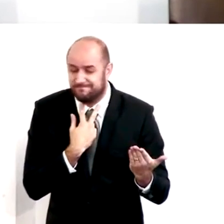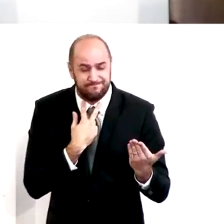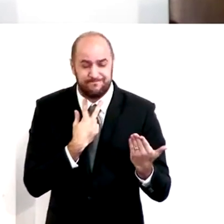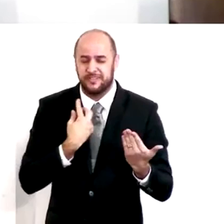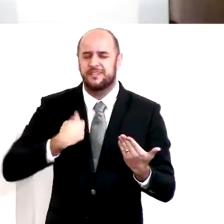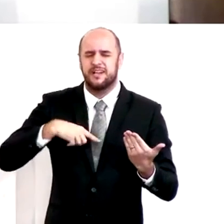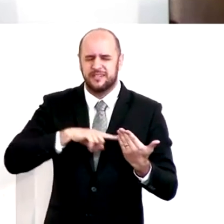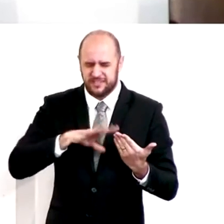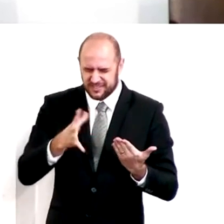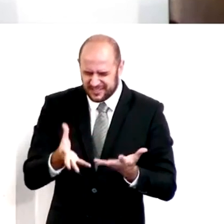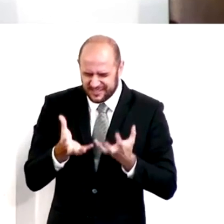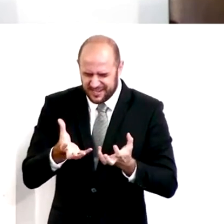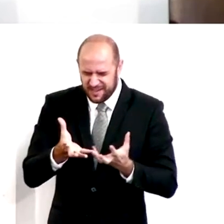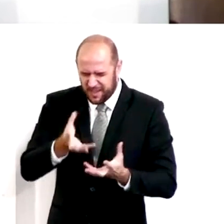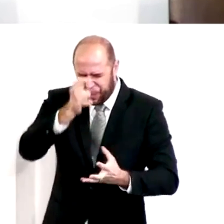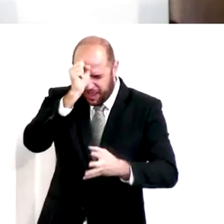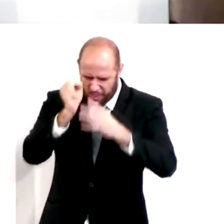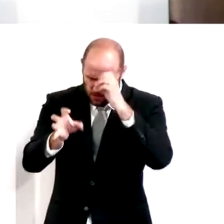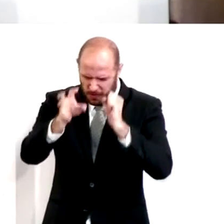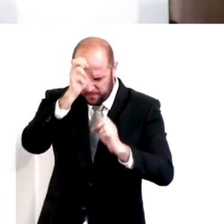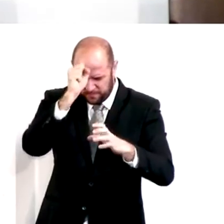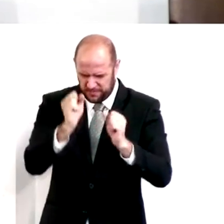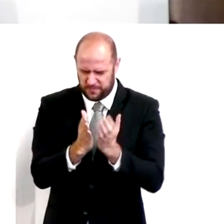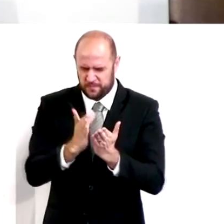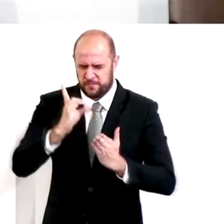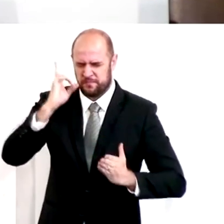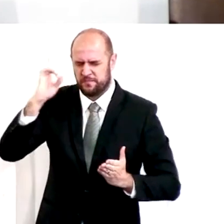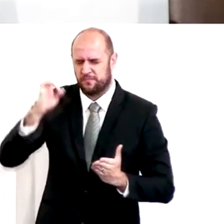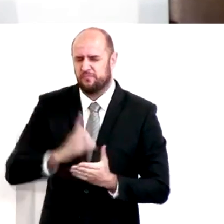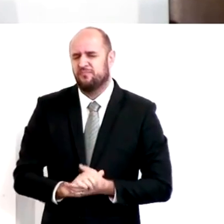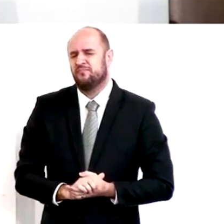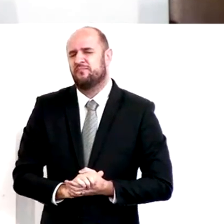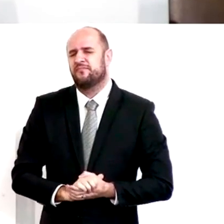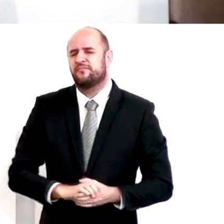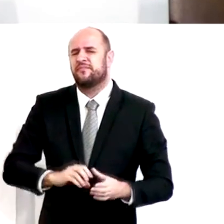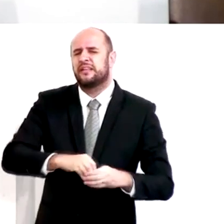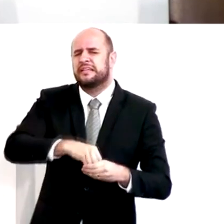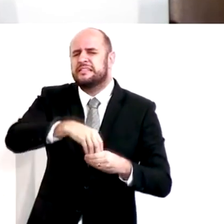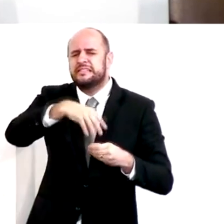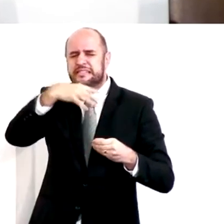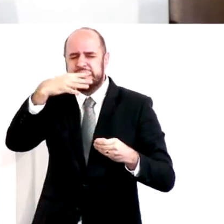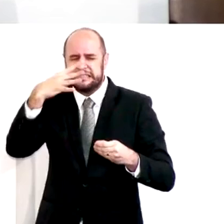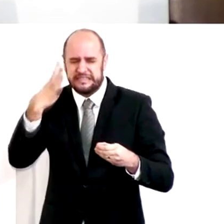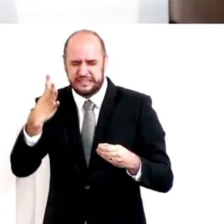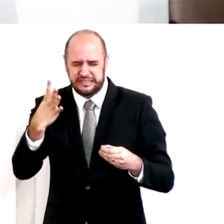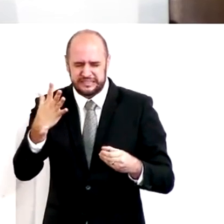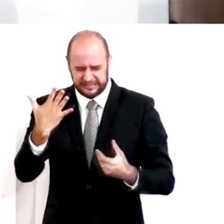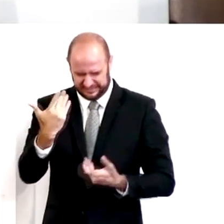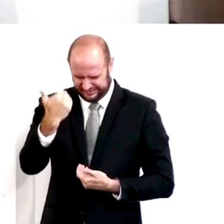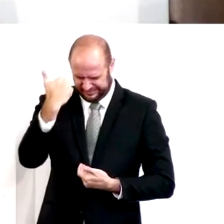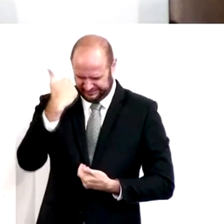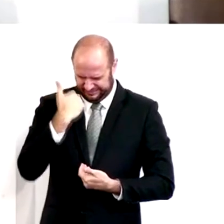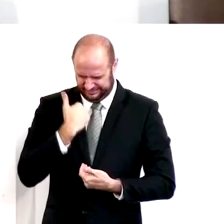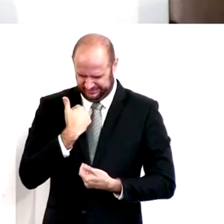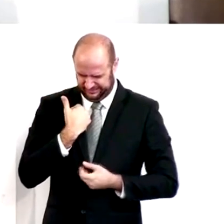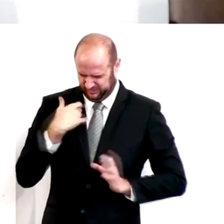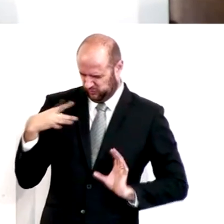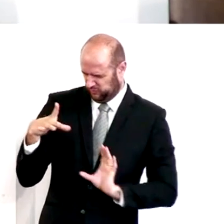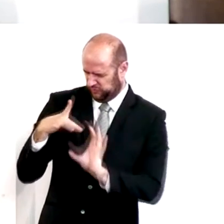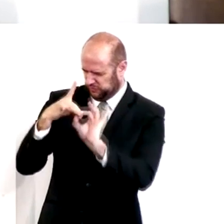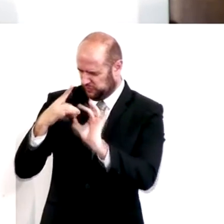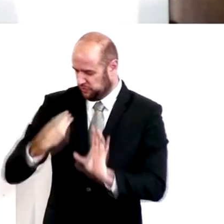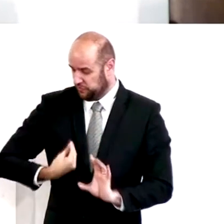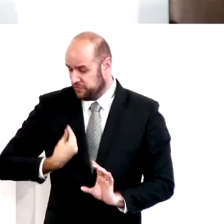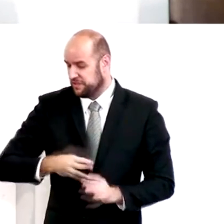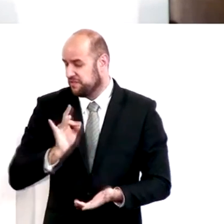é impossível que seja adulterada. E essa essência em nós nos conecta a uma vida de verdade. Não